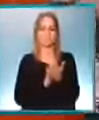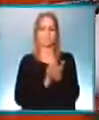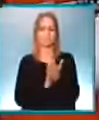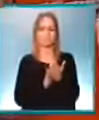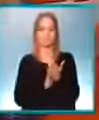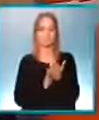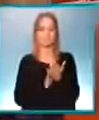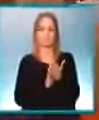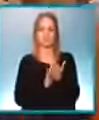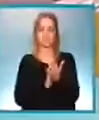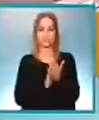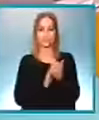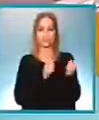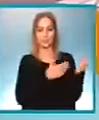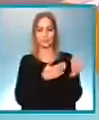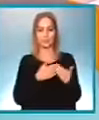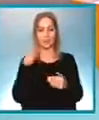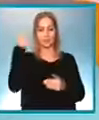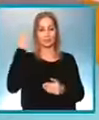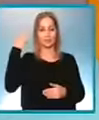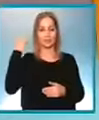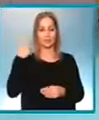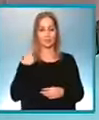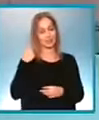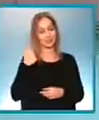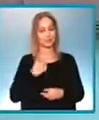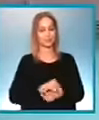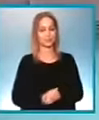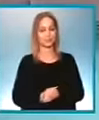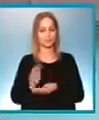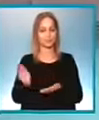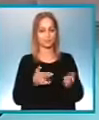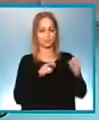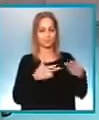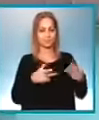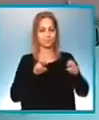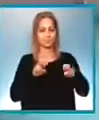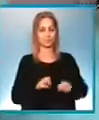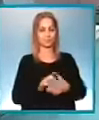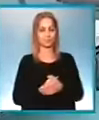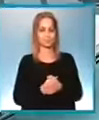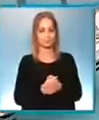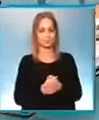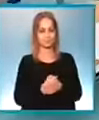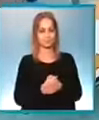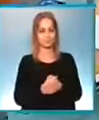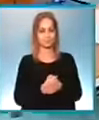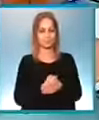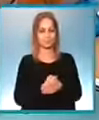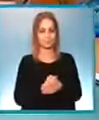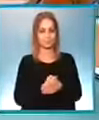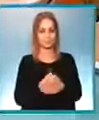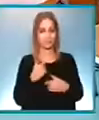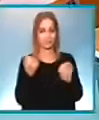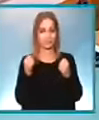Bem-vinda, Maia. Obrigada. Bom dia, saudades destes tempos. Ai, tão bom, tão bom. Vamos sentar? Sim, sim. Ai, meu Deus, está